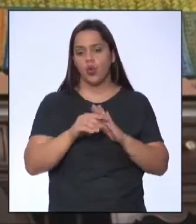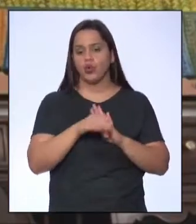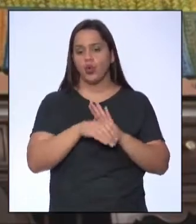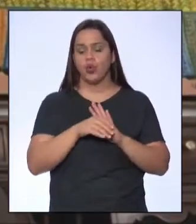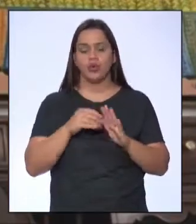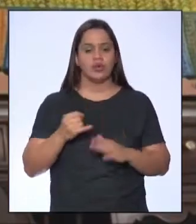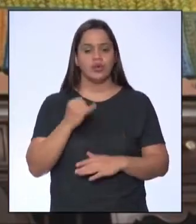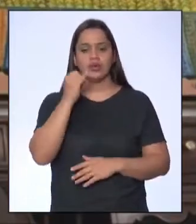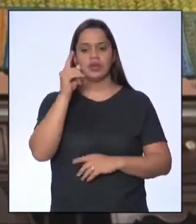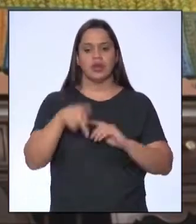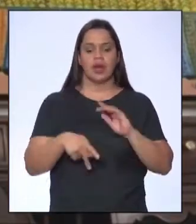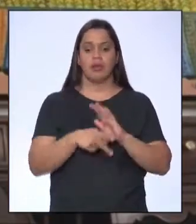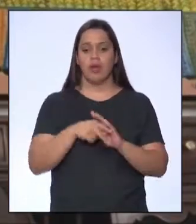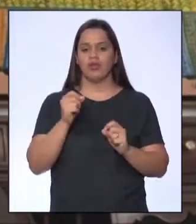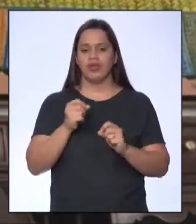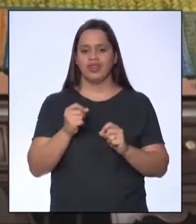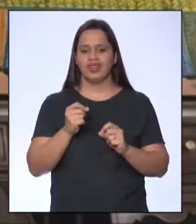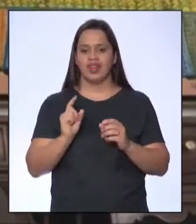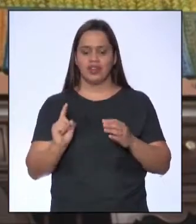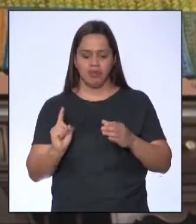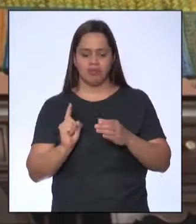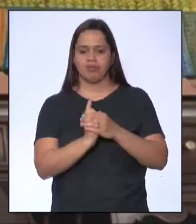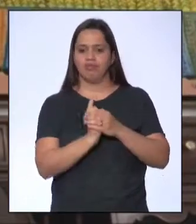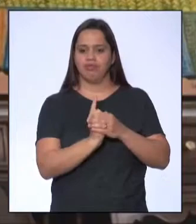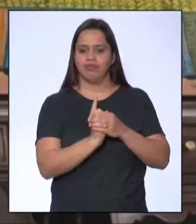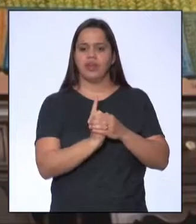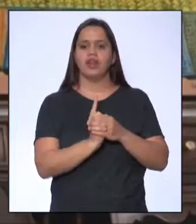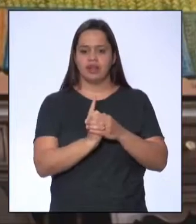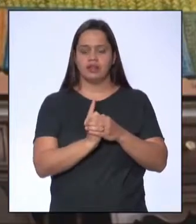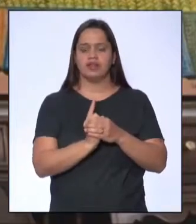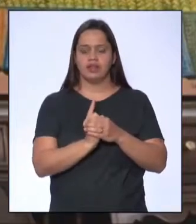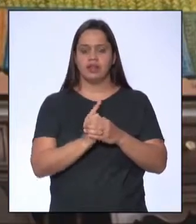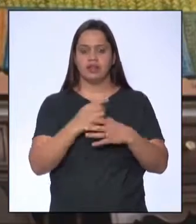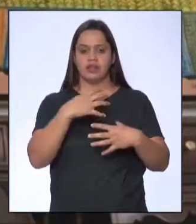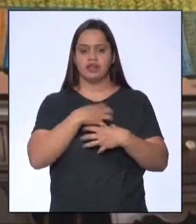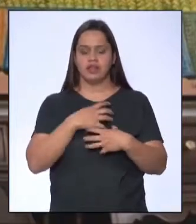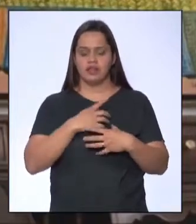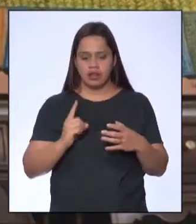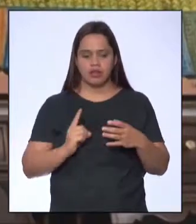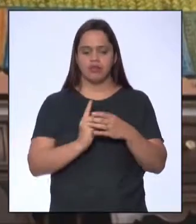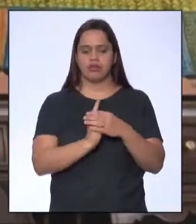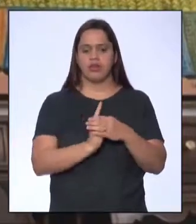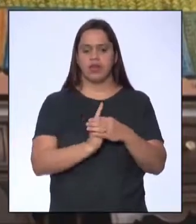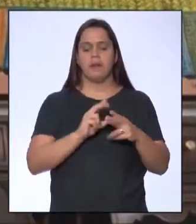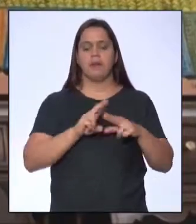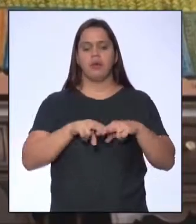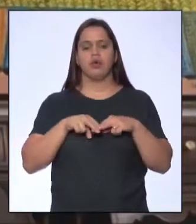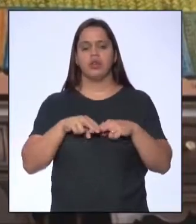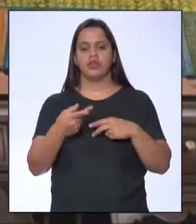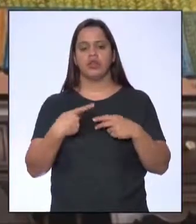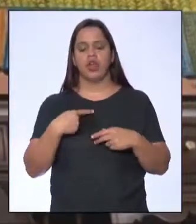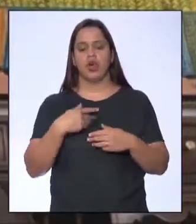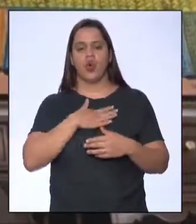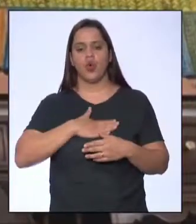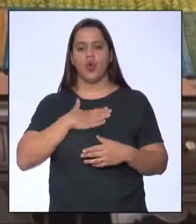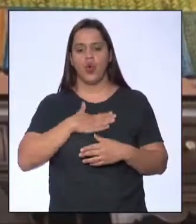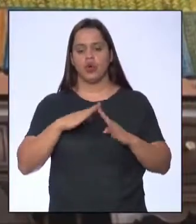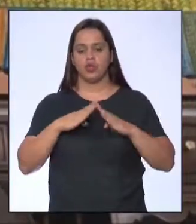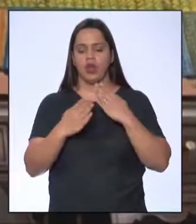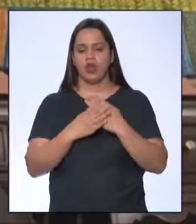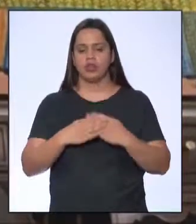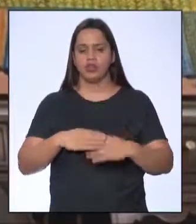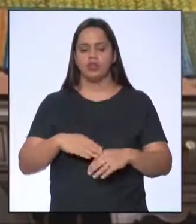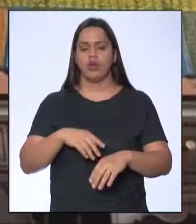que é o pertencimento. E é por isso que eu gosto tanto da escola em tempo integral,